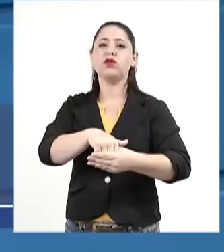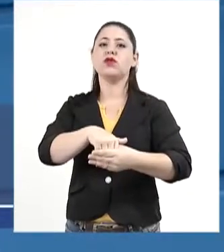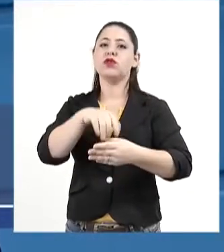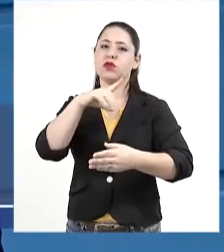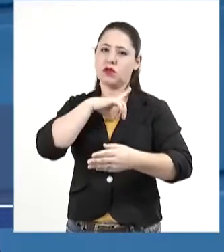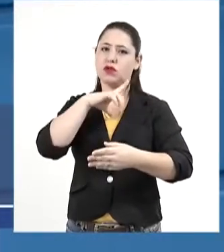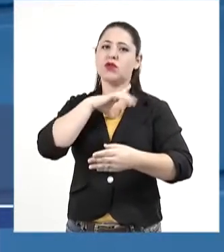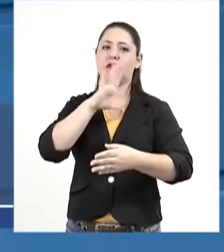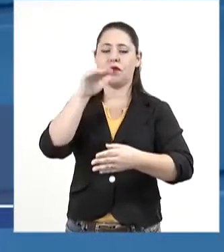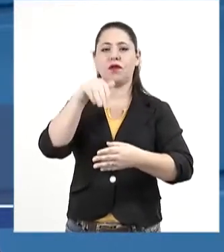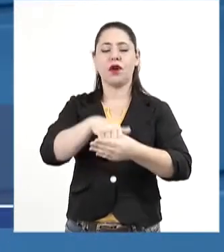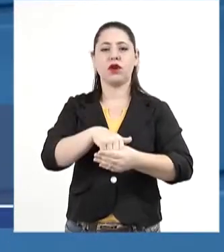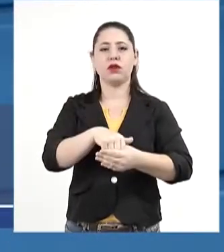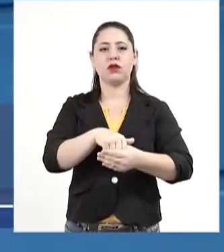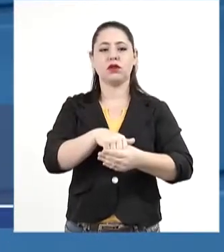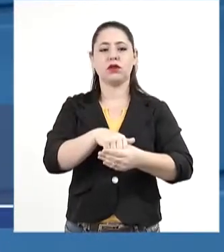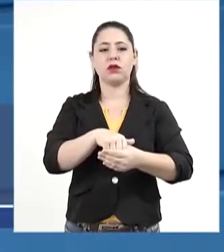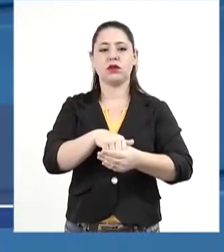para...